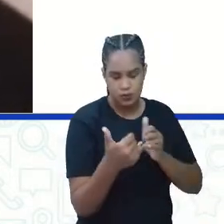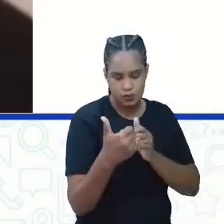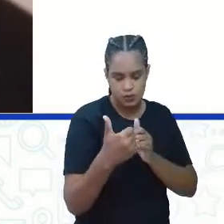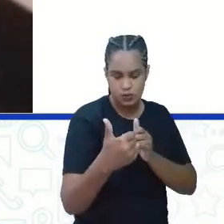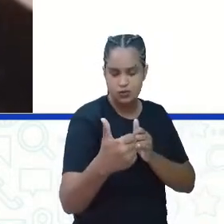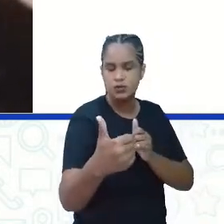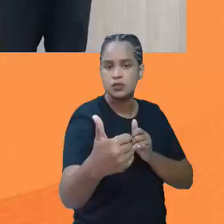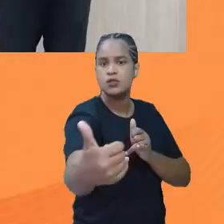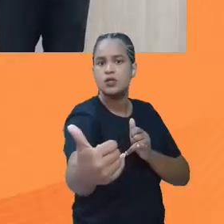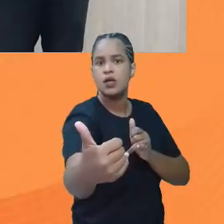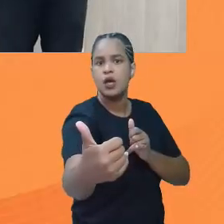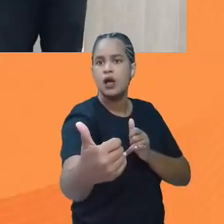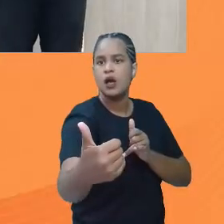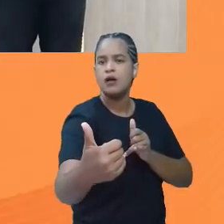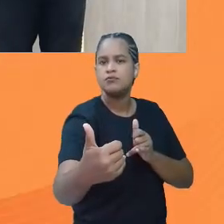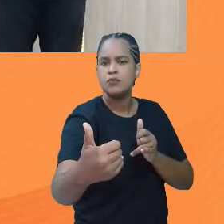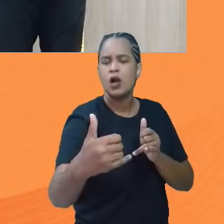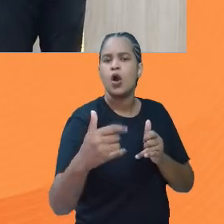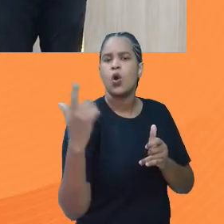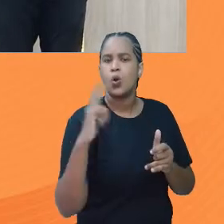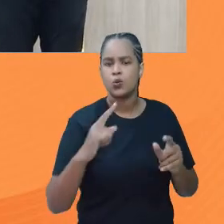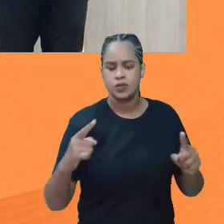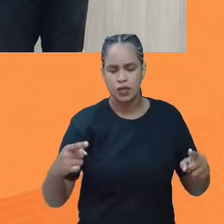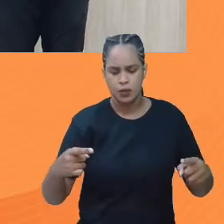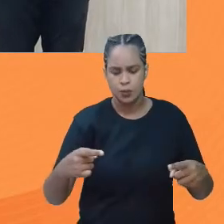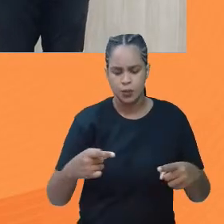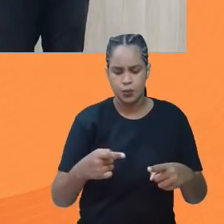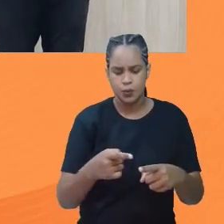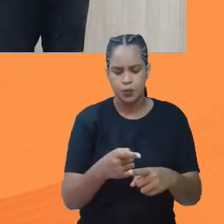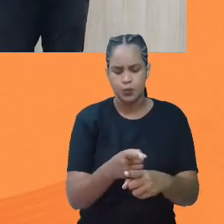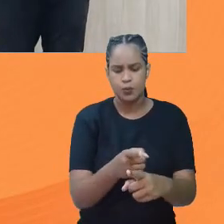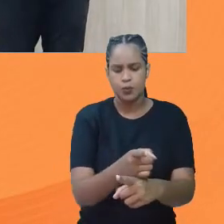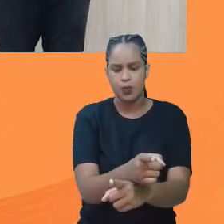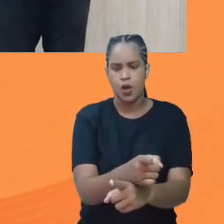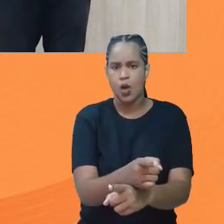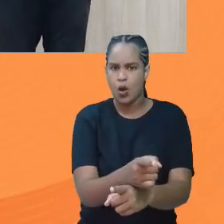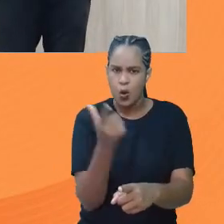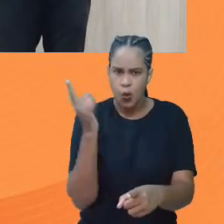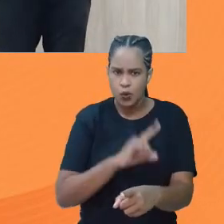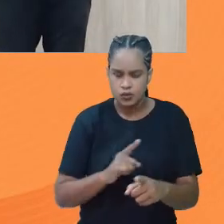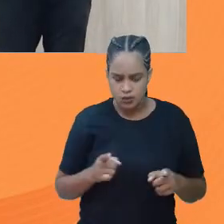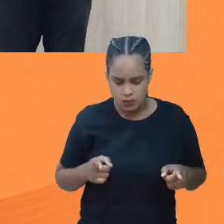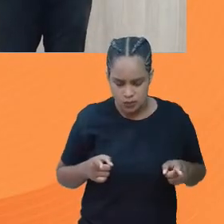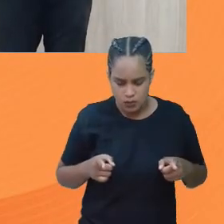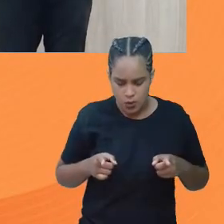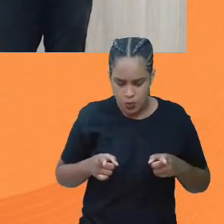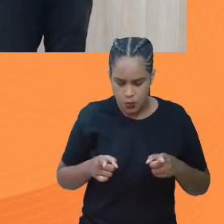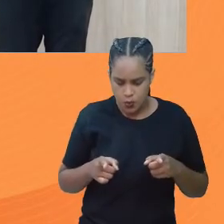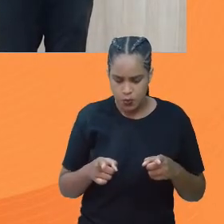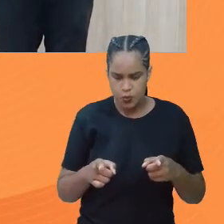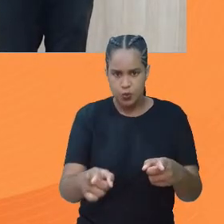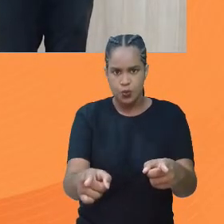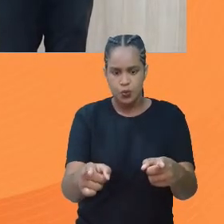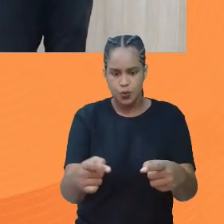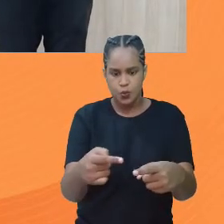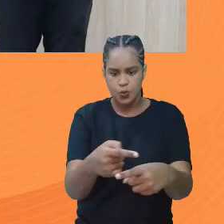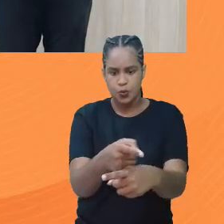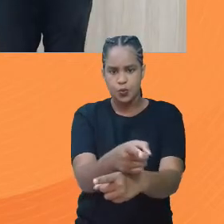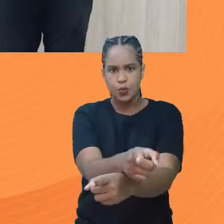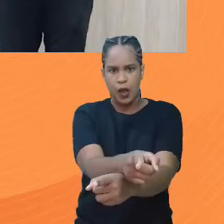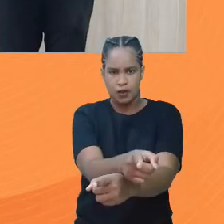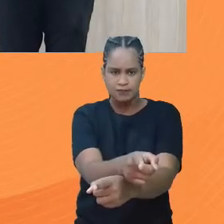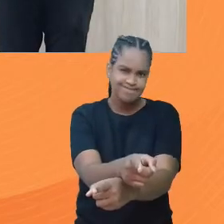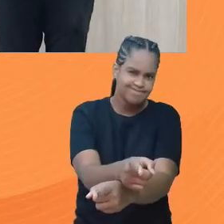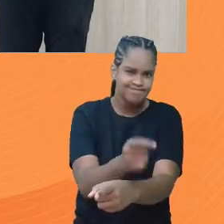momento, elas vão se cruzar ou não vão se cruzar, tá bom? Então, pensa aí que a gente chega aí na